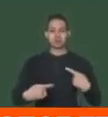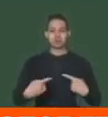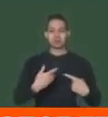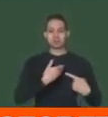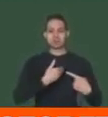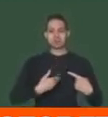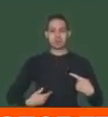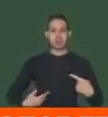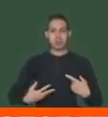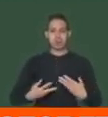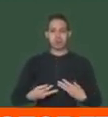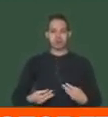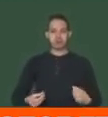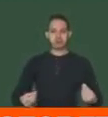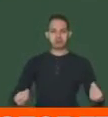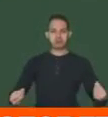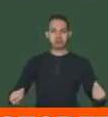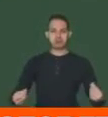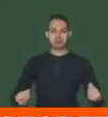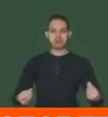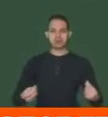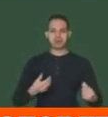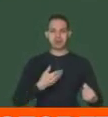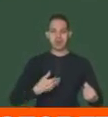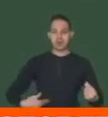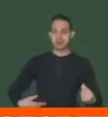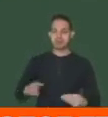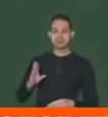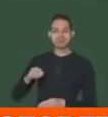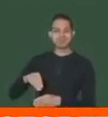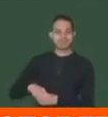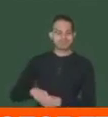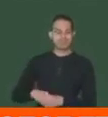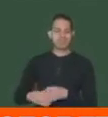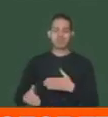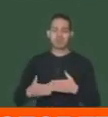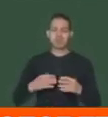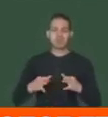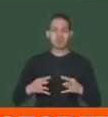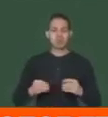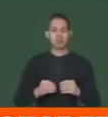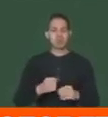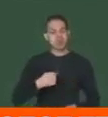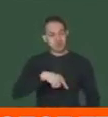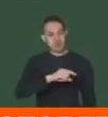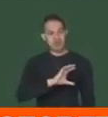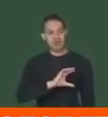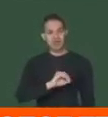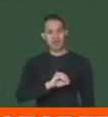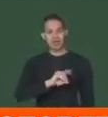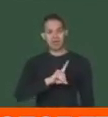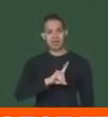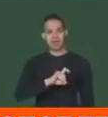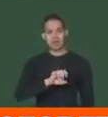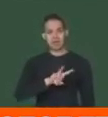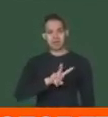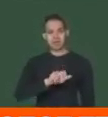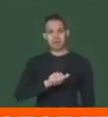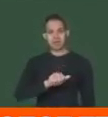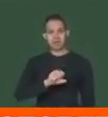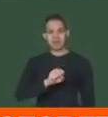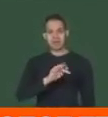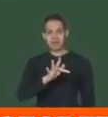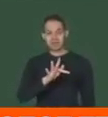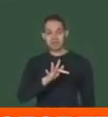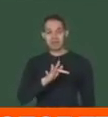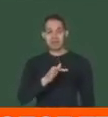no interior de qualquer governo. Se você for a Codevasf e pedir para que se façam poços